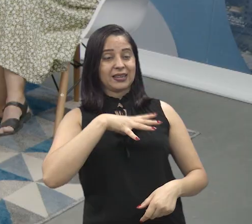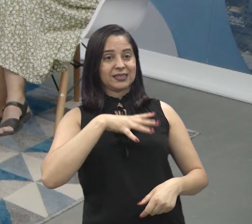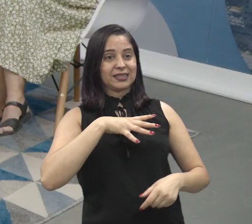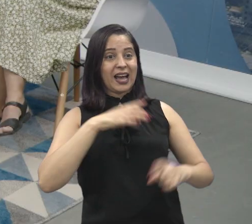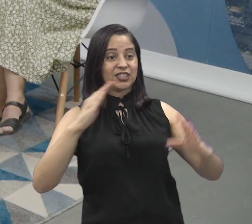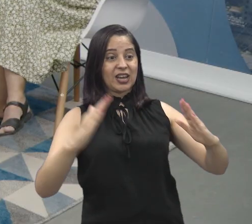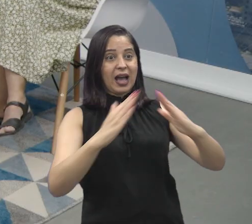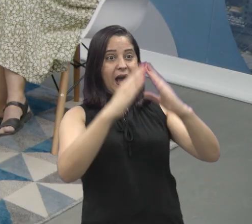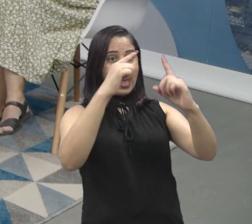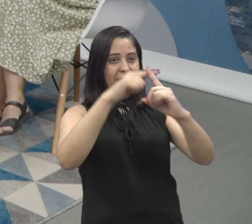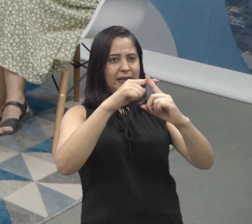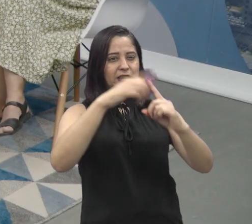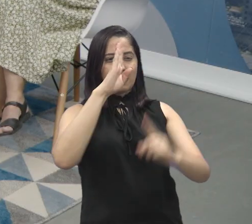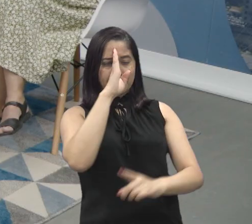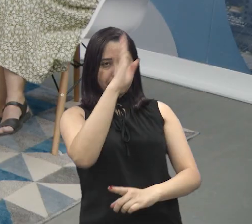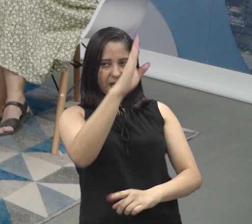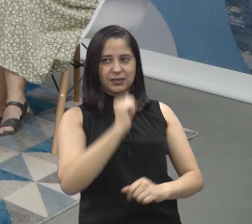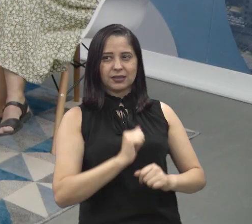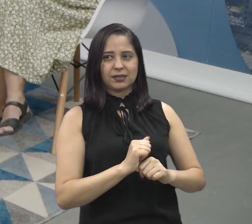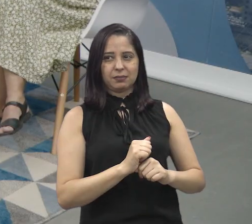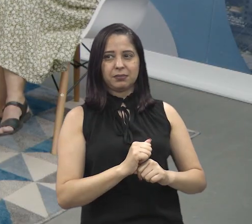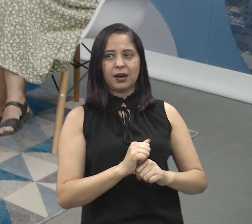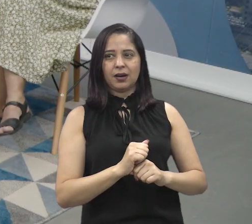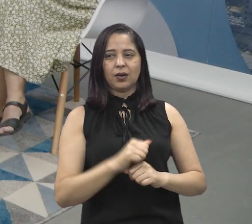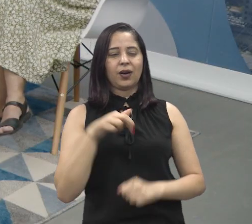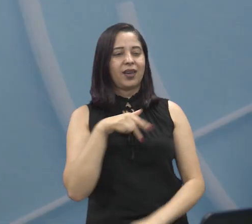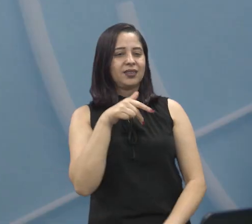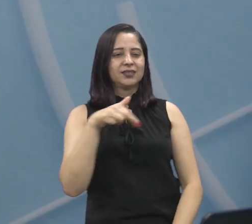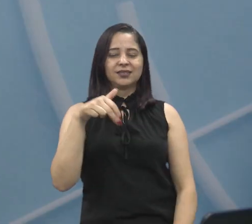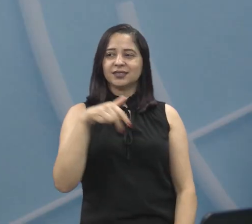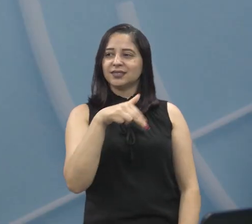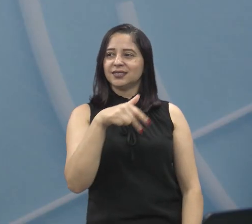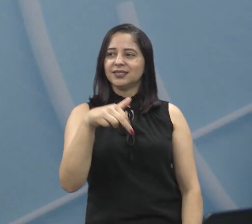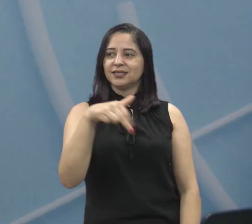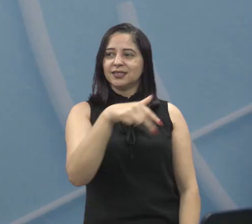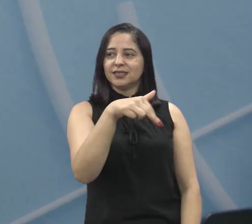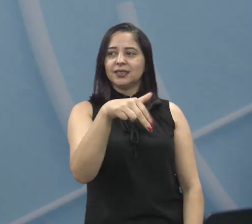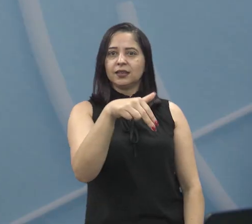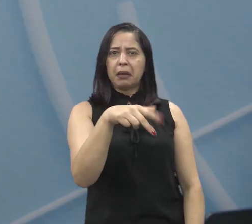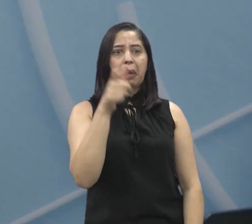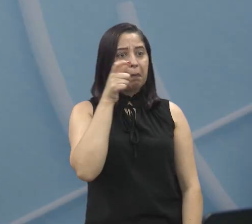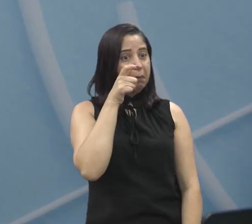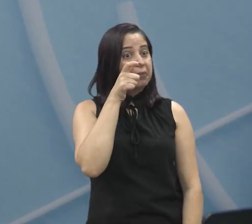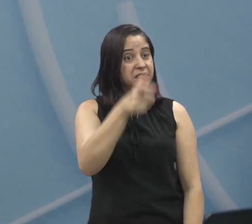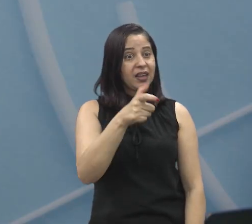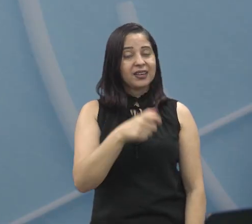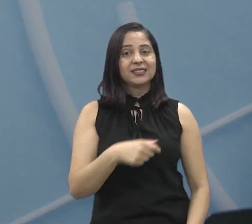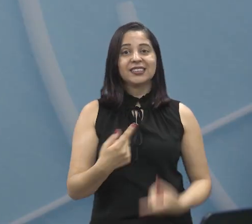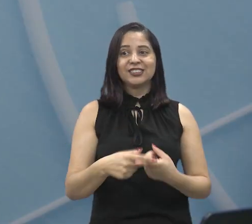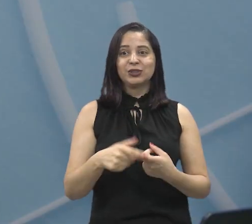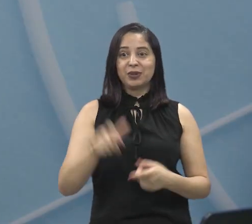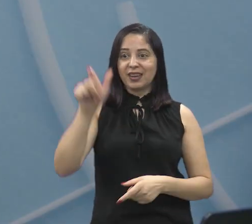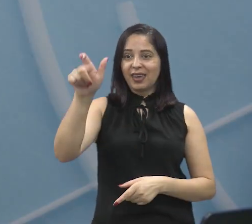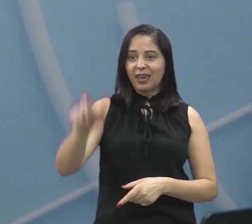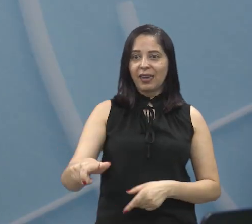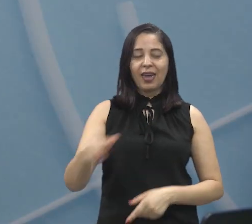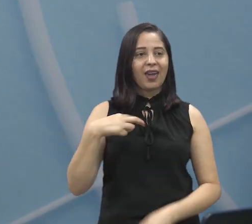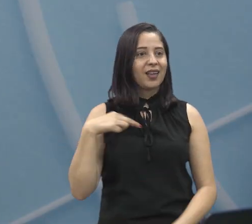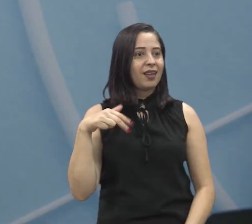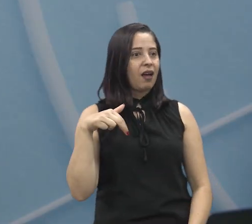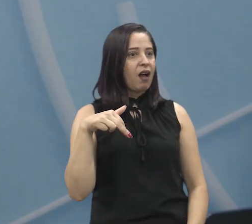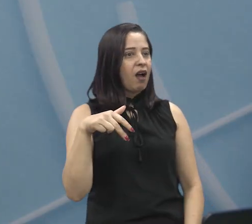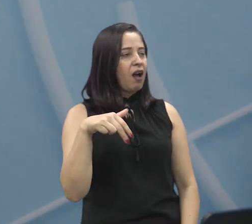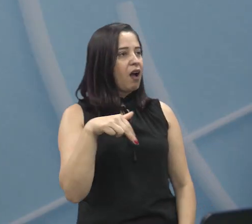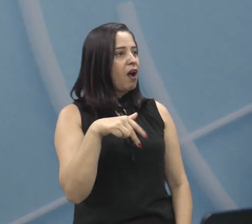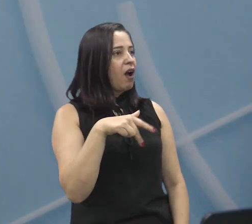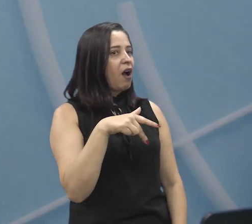igreja matriz, aquele tour a pé que a gente faz, e aí foi bem interessante, assim, pegar a pessoa, as